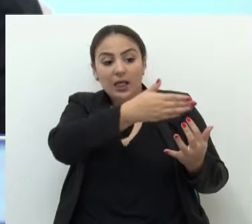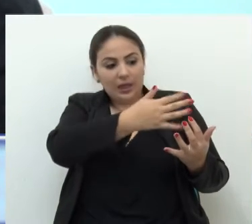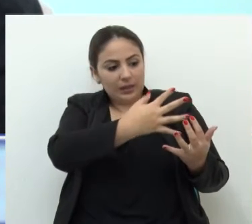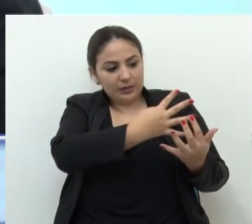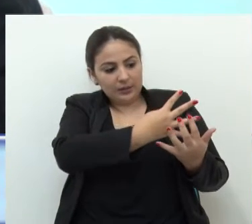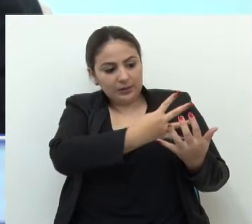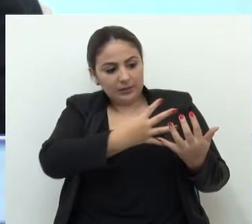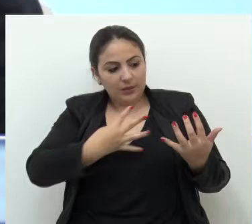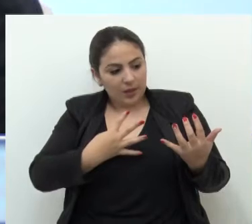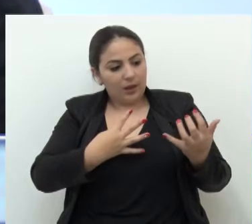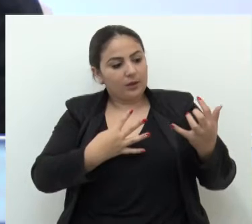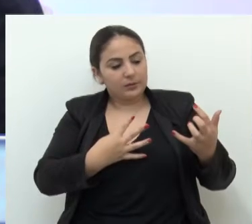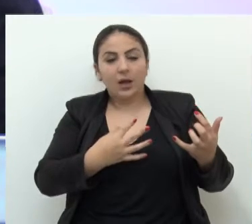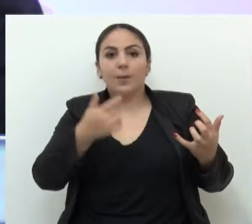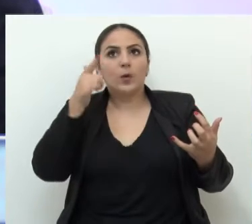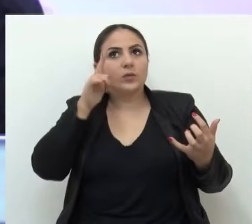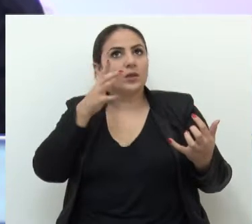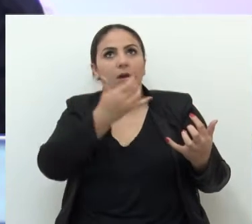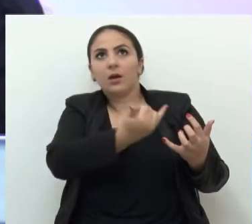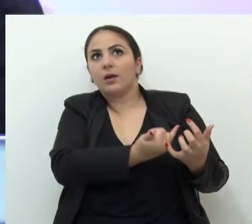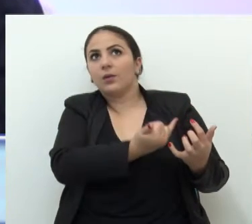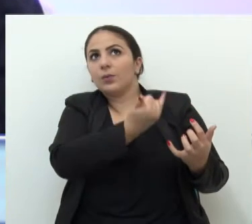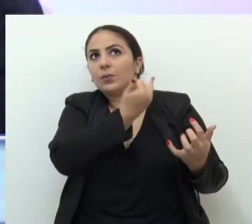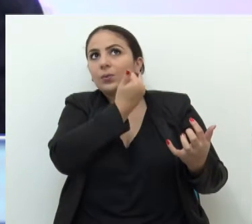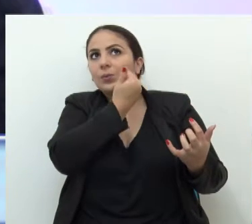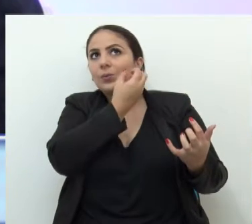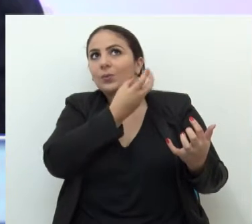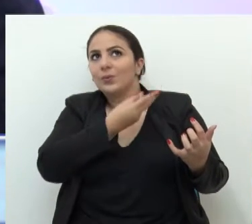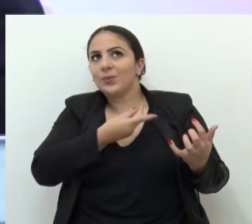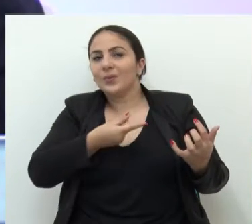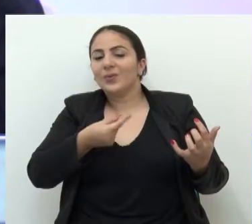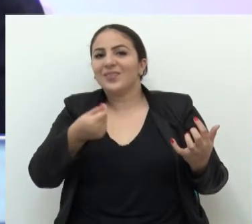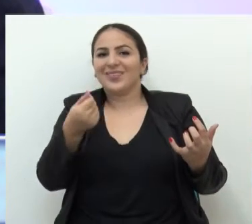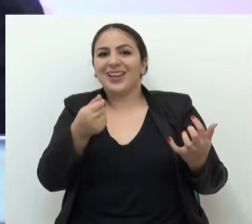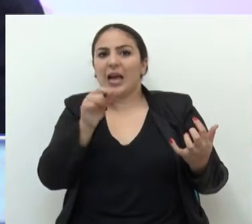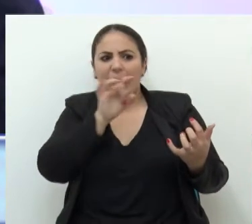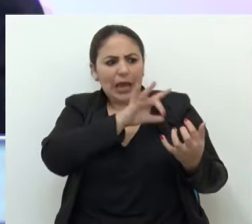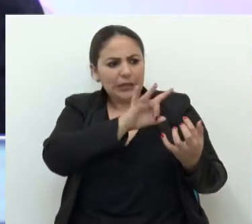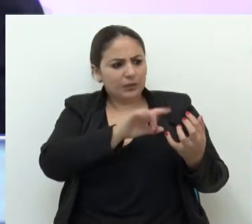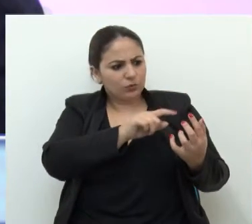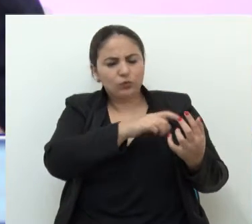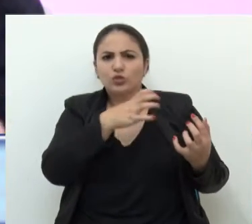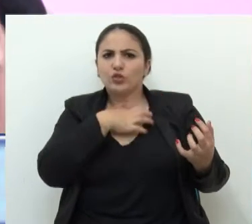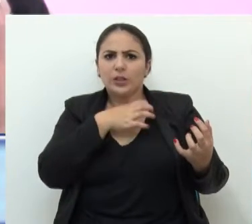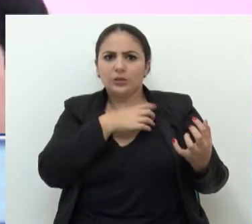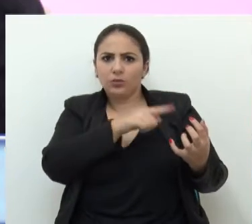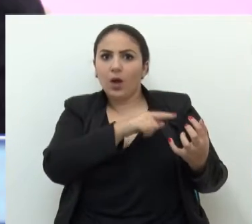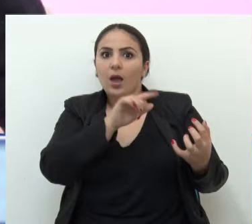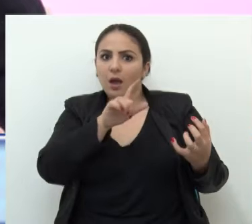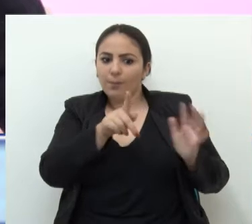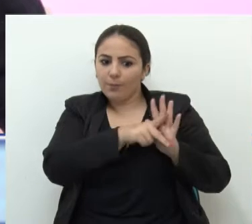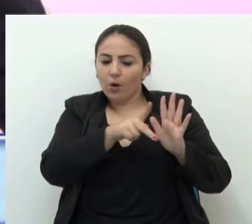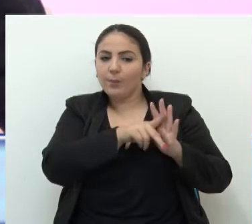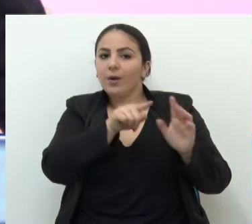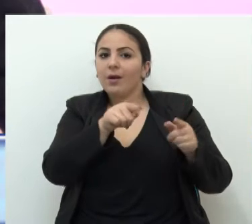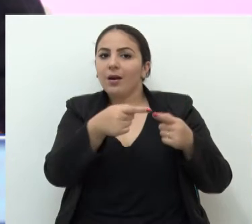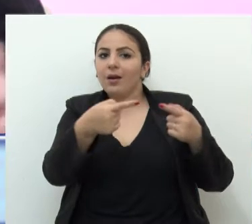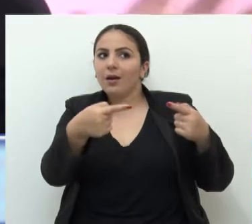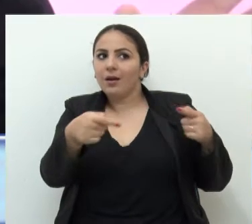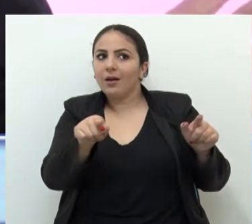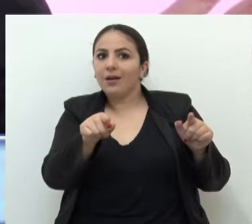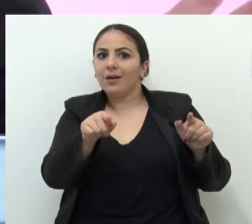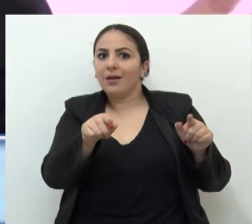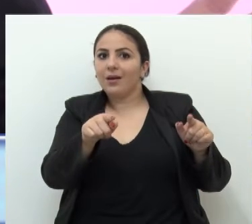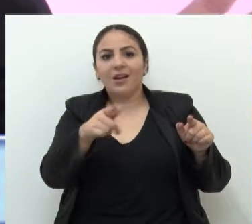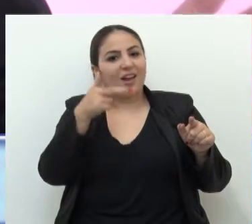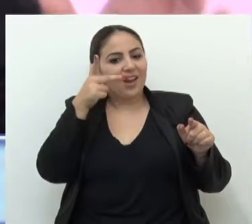em cada corda para que aquele som seja harmonioso, certo? Cada dedinho que você faz na posição é uma notinha.